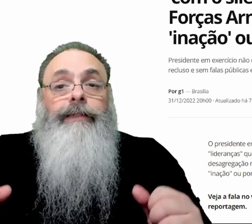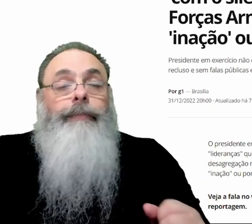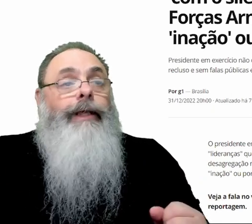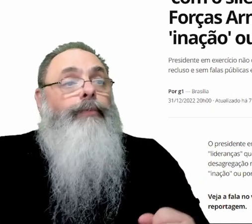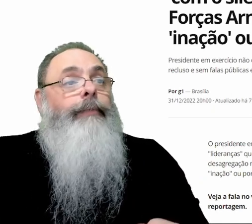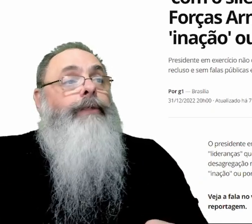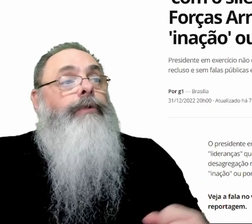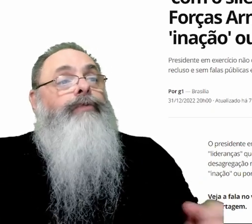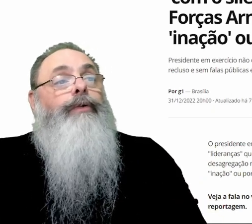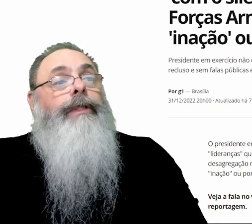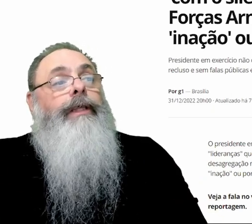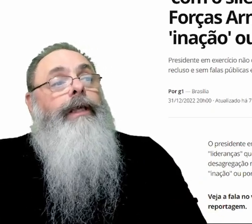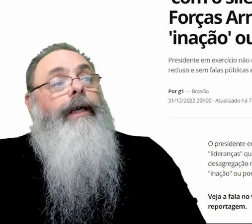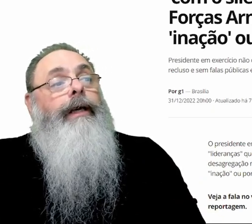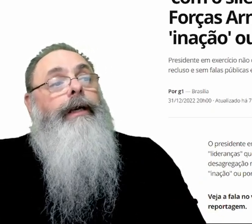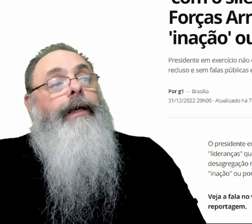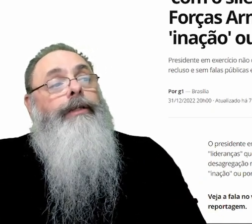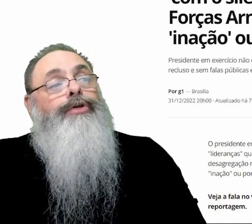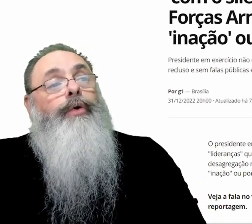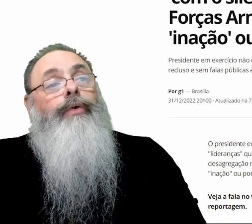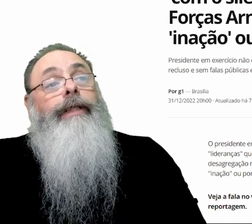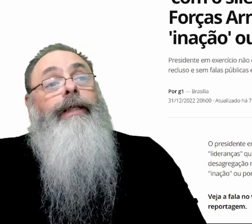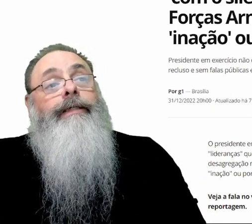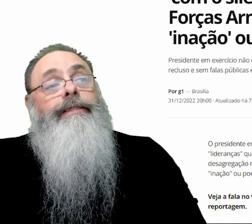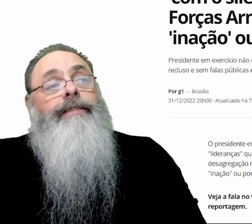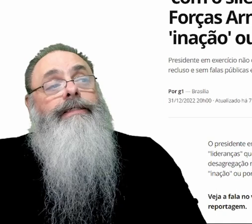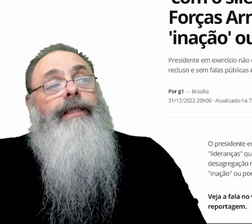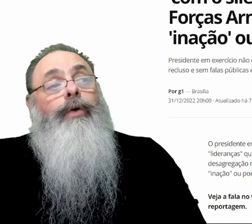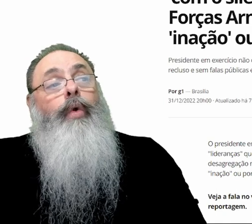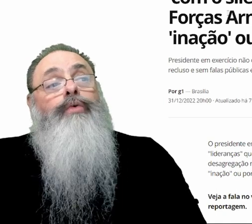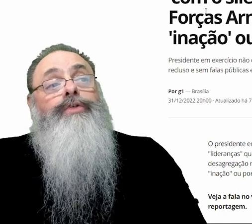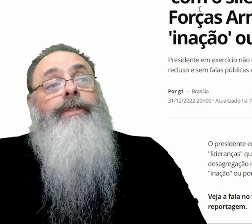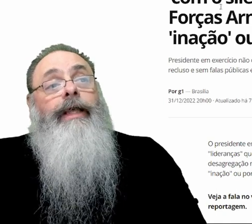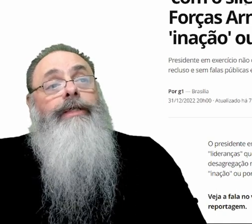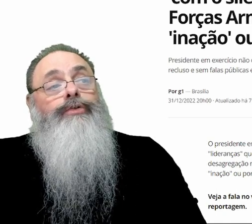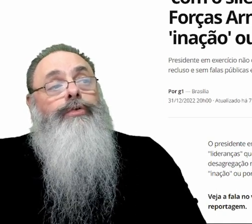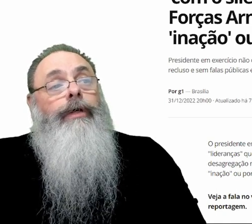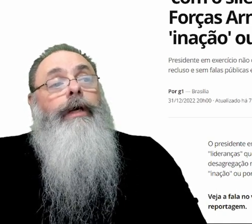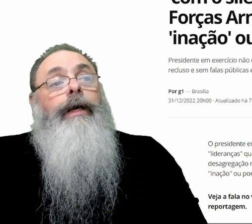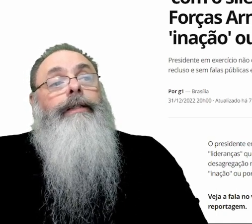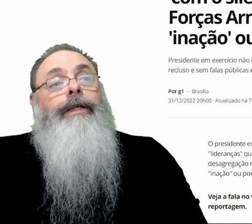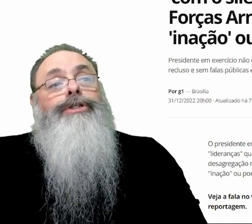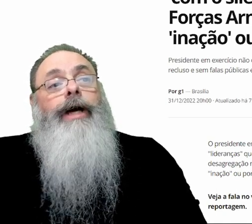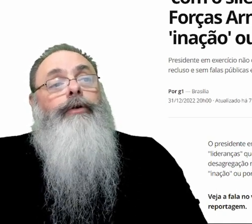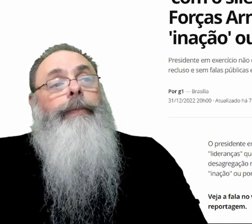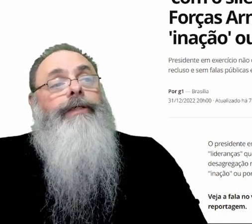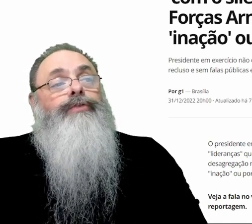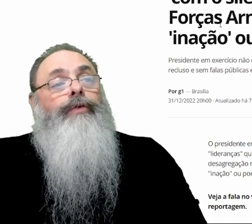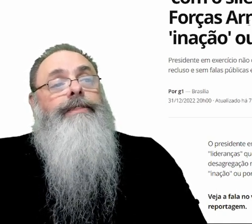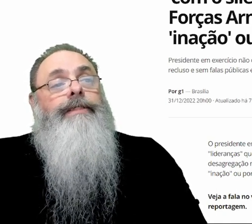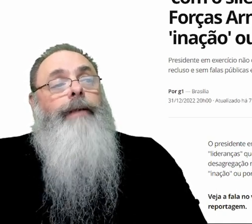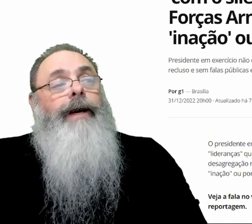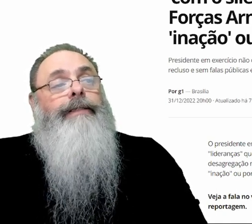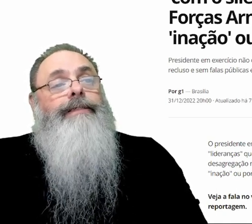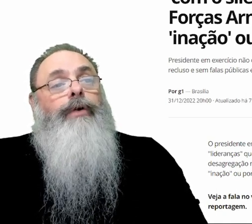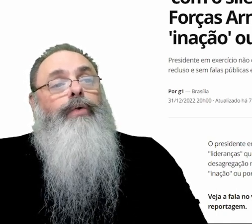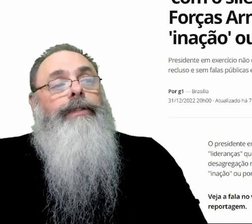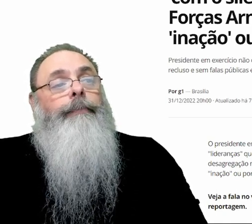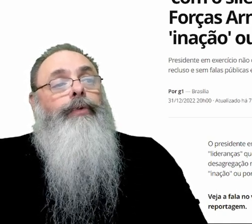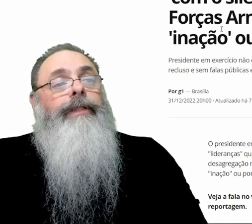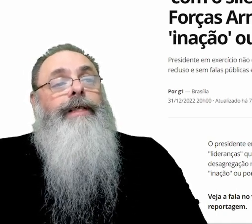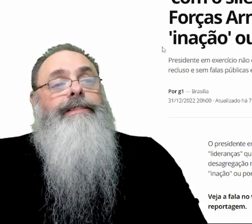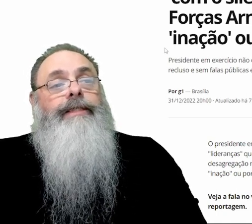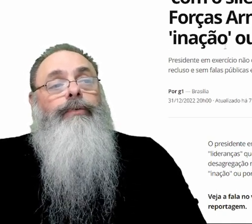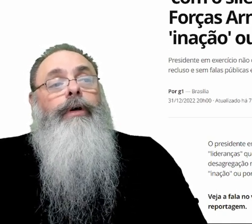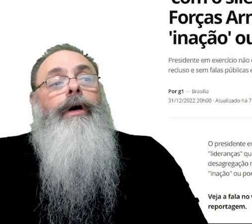mas em determinado momento ele falou que criticou lideranças que, com o silêncio, deixaram para as forças armadas a